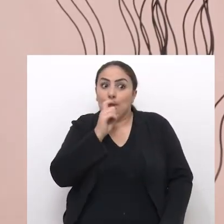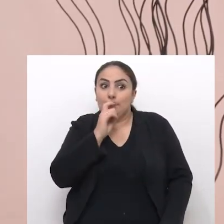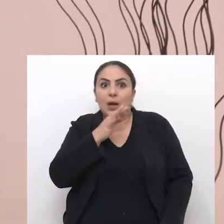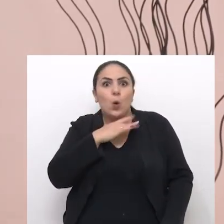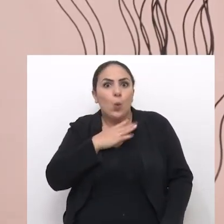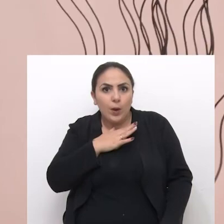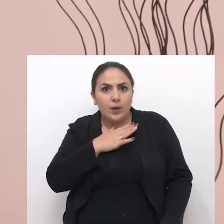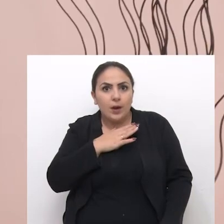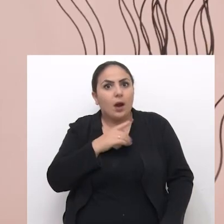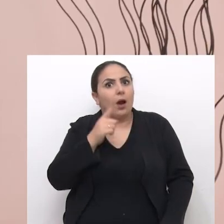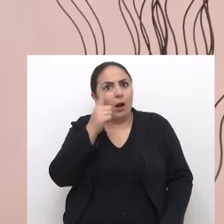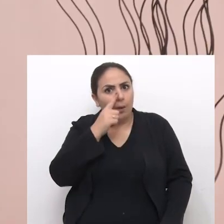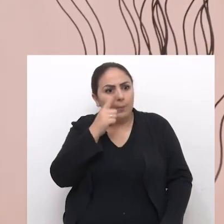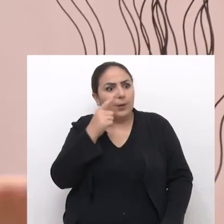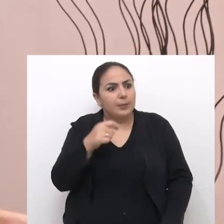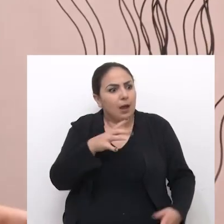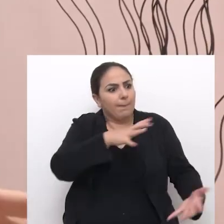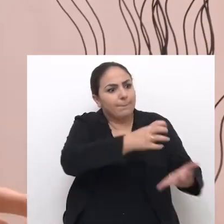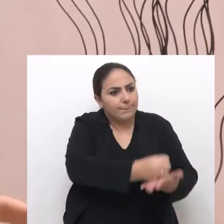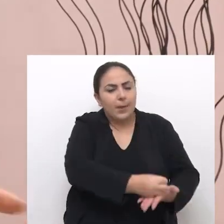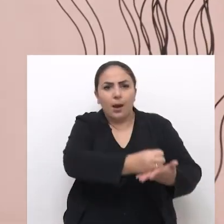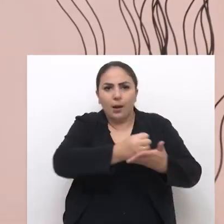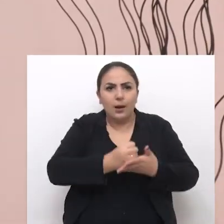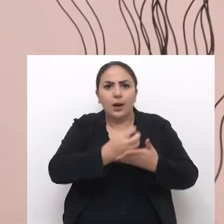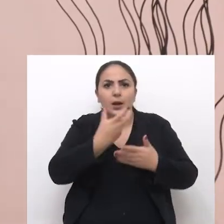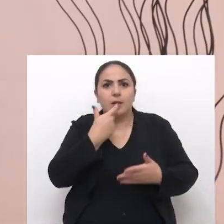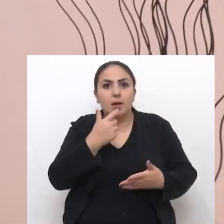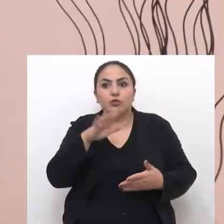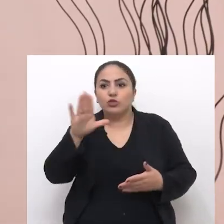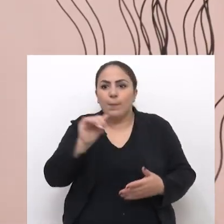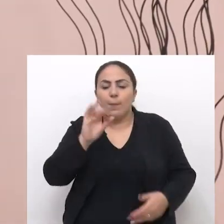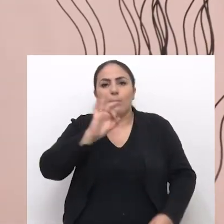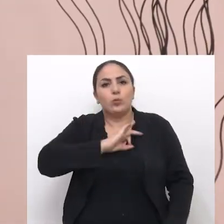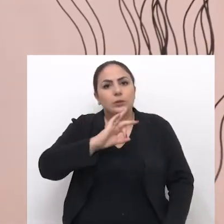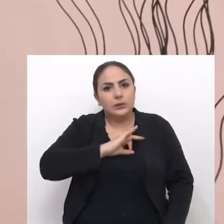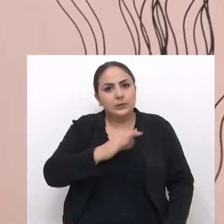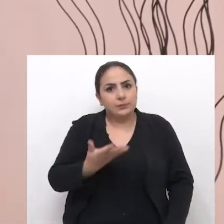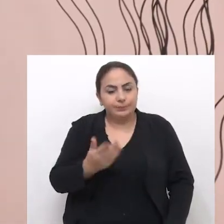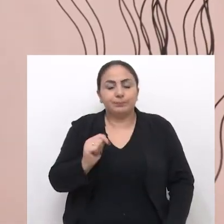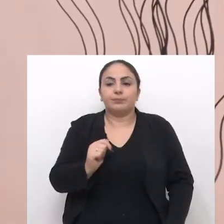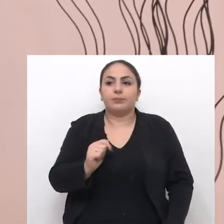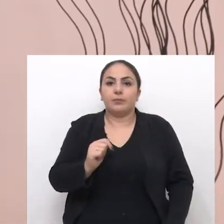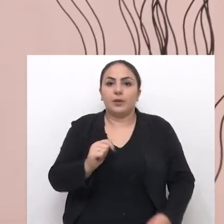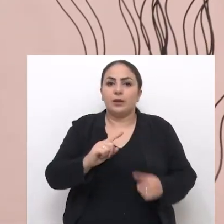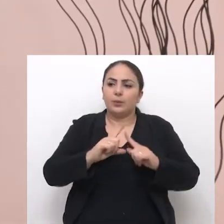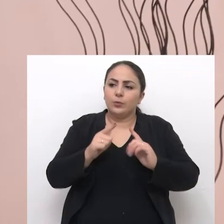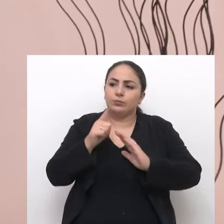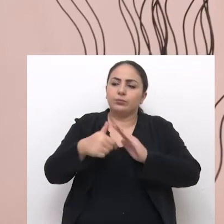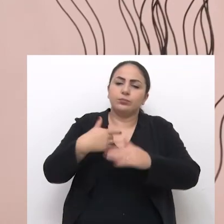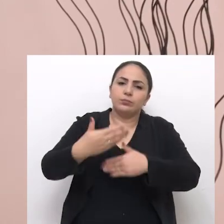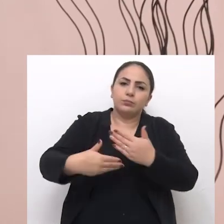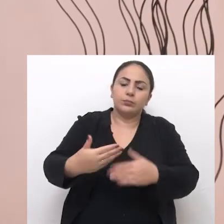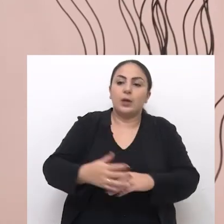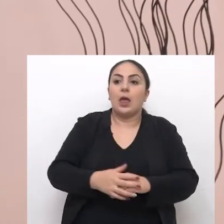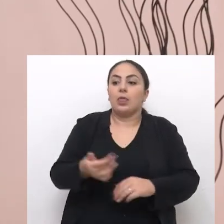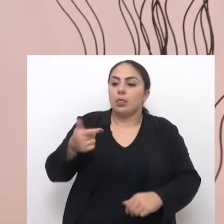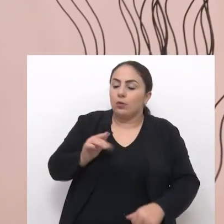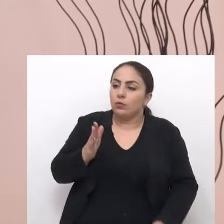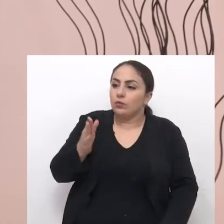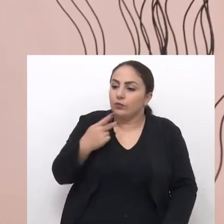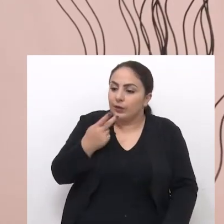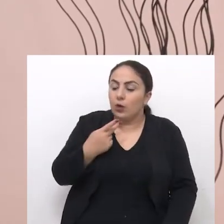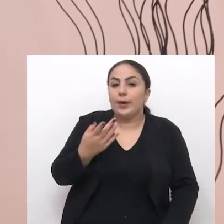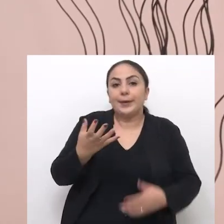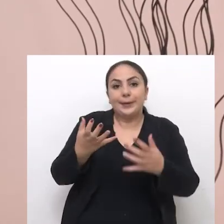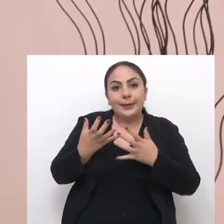se o pai é tão ruim assim, a mãe ia dar um jeito de buscar essa criança, ia chamar a polícia. E aí, passou uns dias, ela veio de